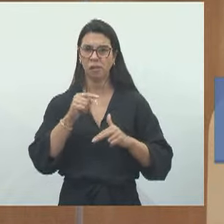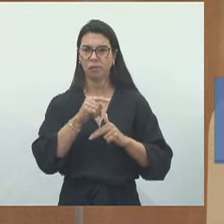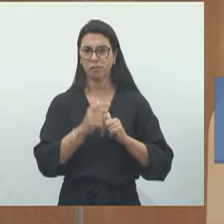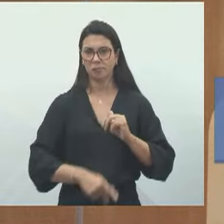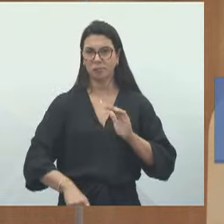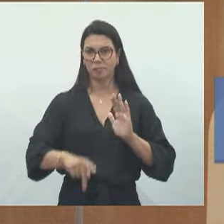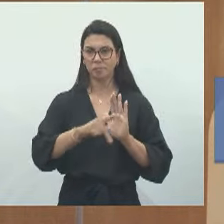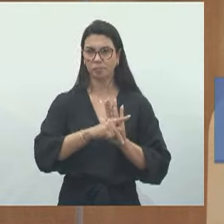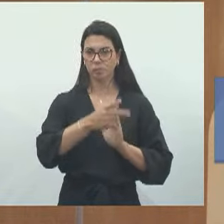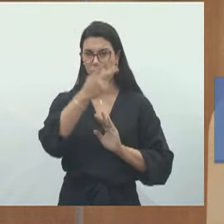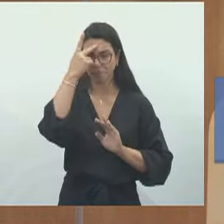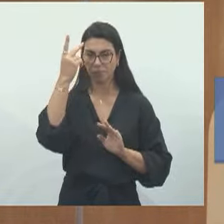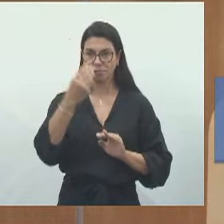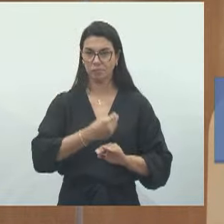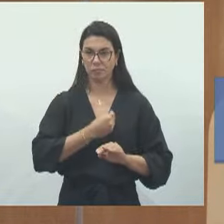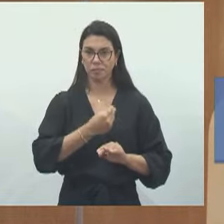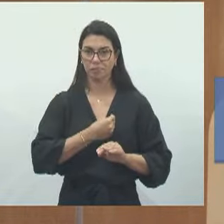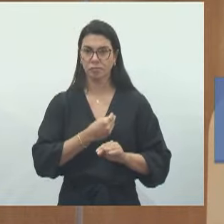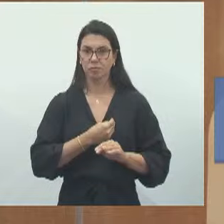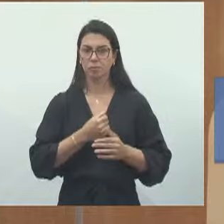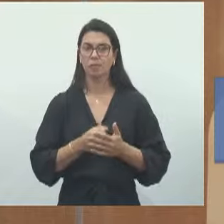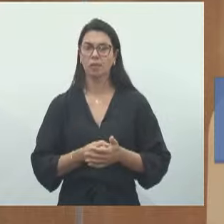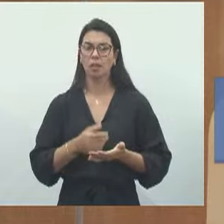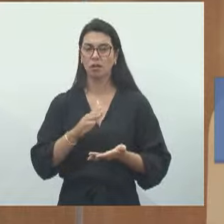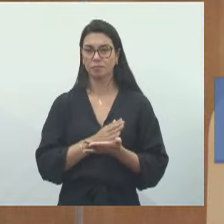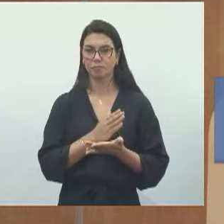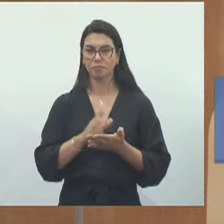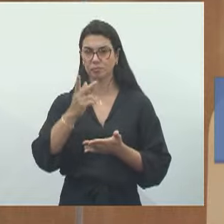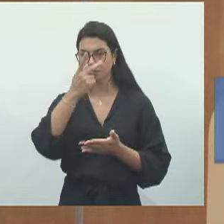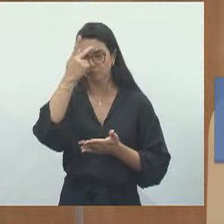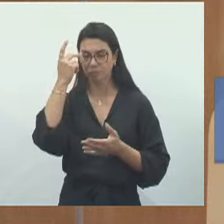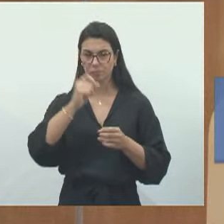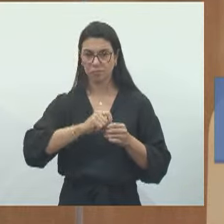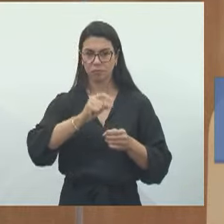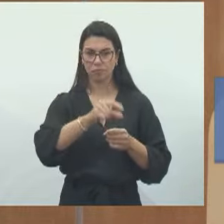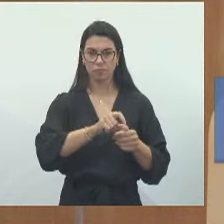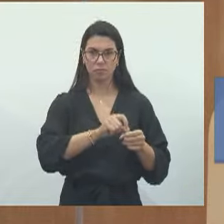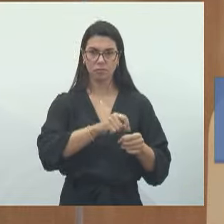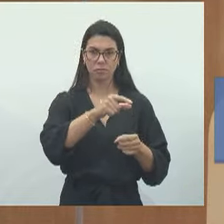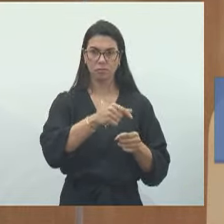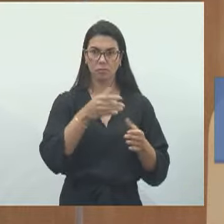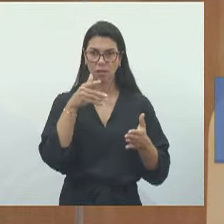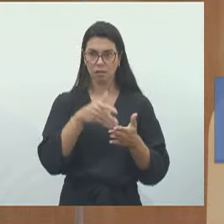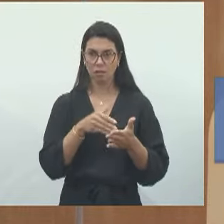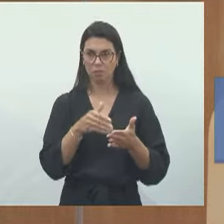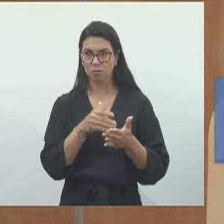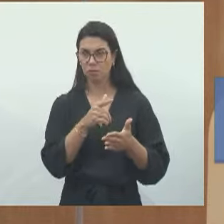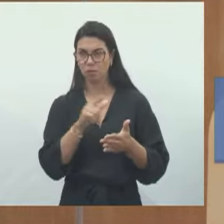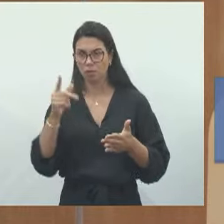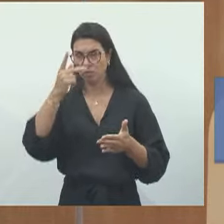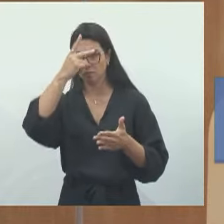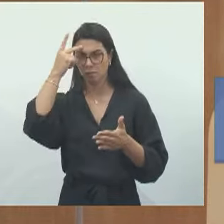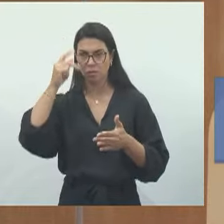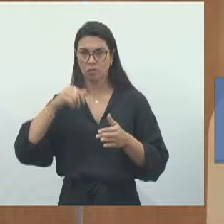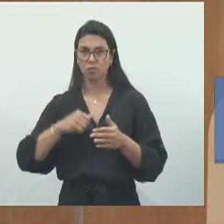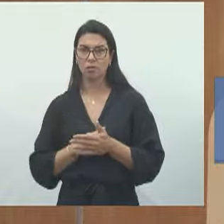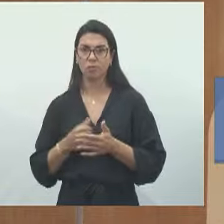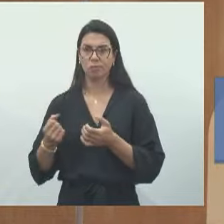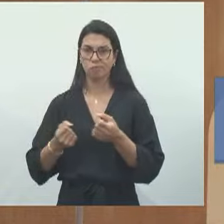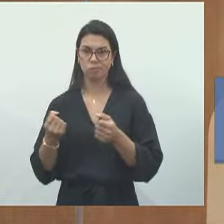Os moradores chegou a plantar ali algumas árvores ali para impedir que as pessoas estacionassem ali. E a gente teve até o